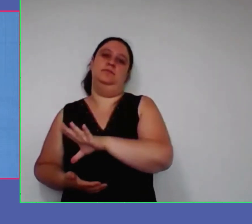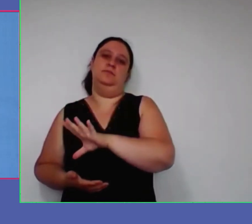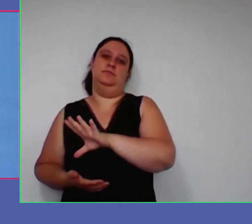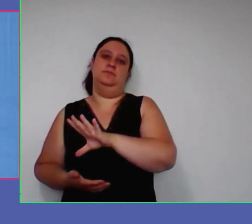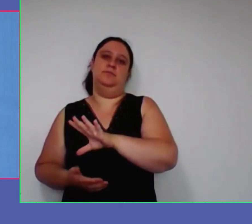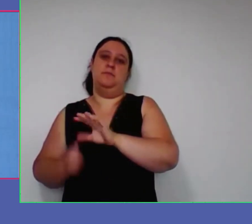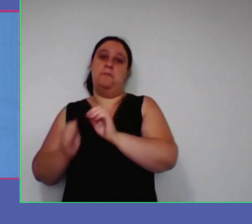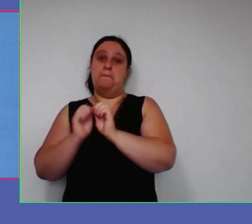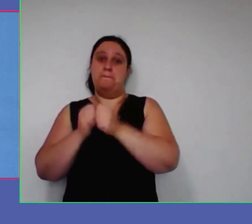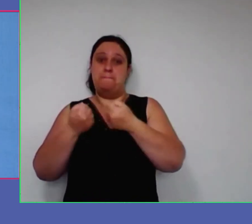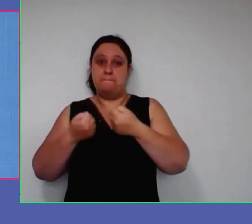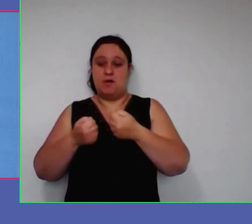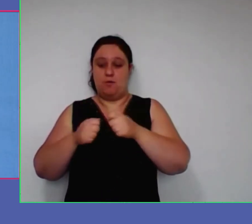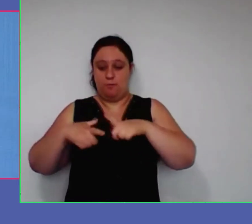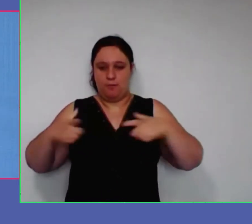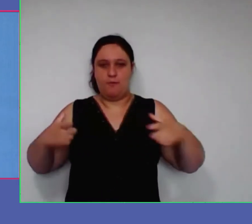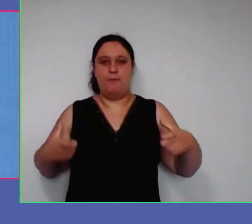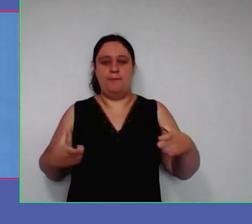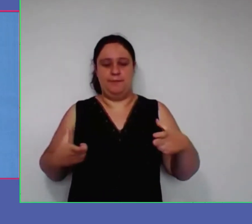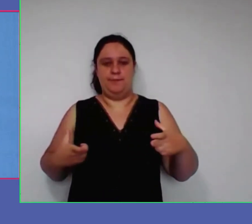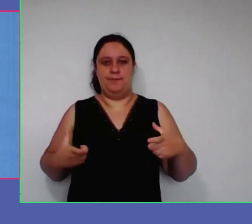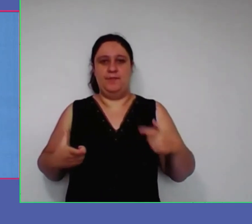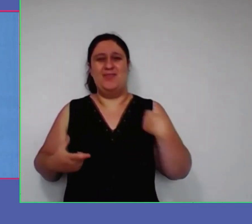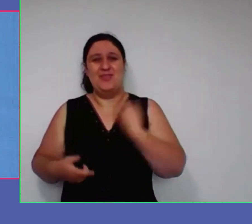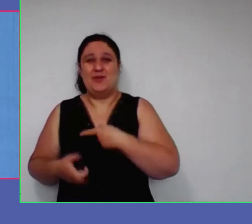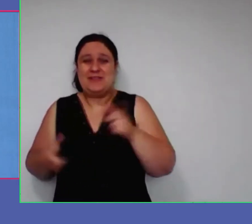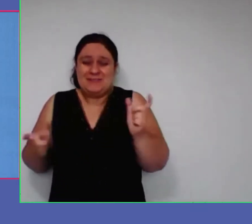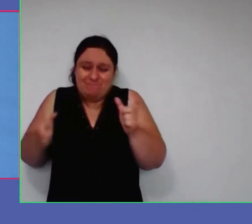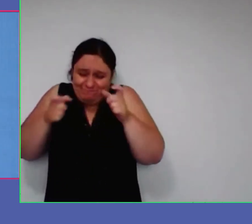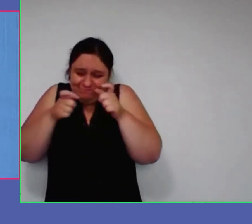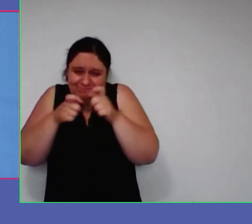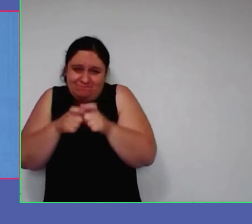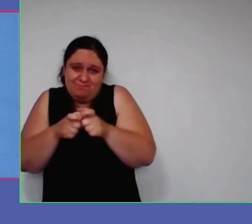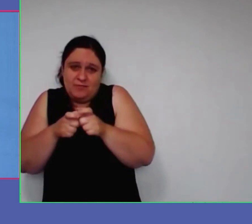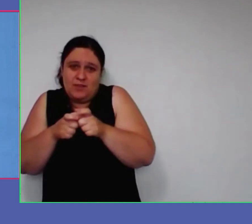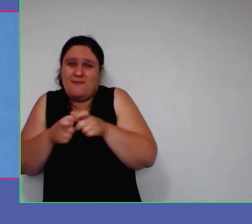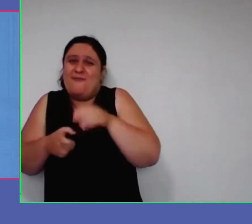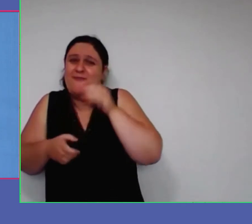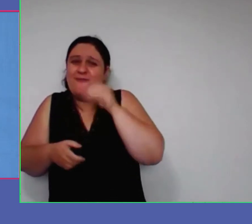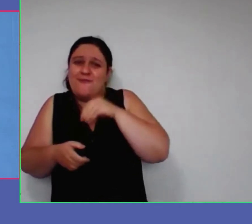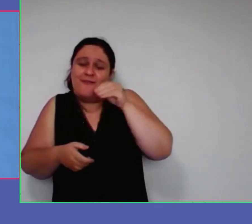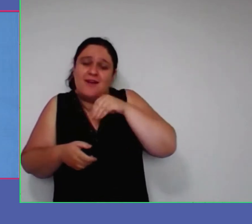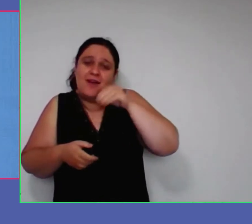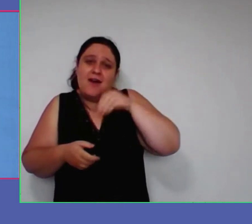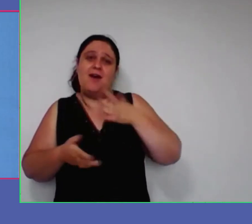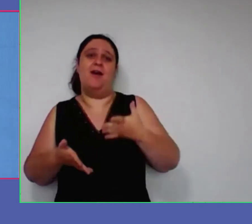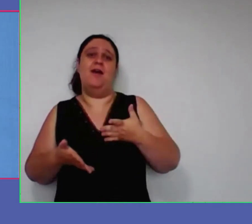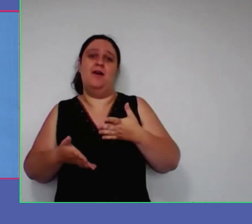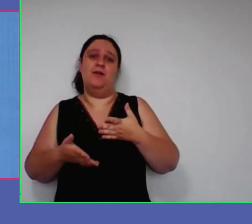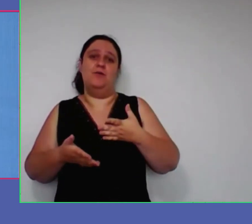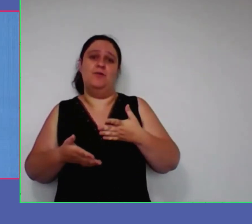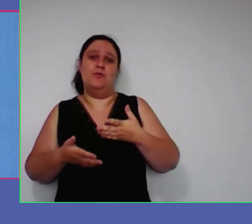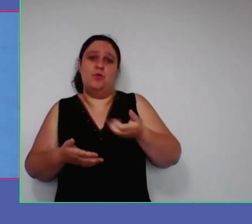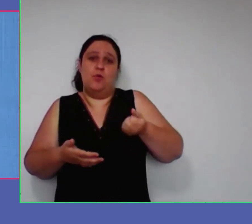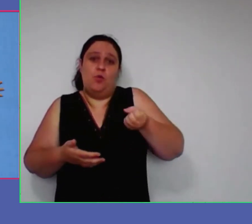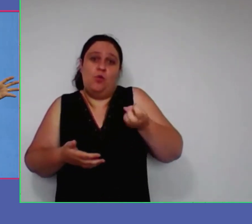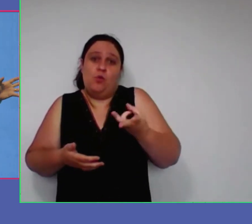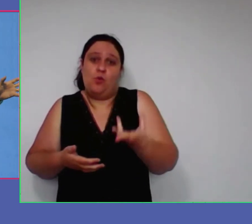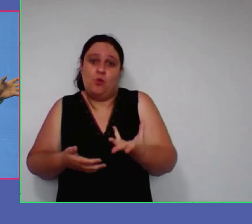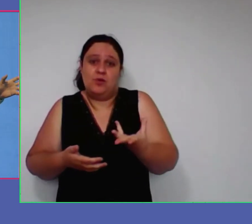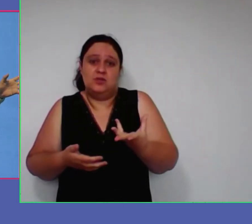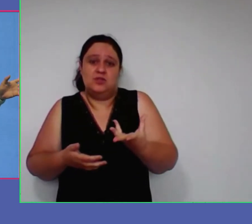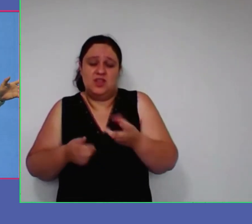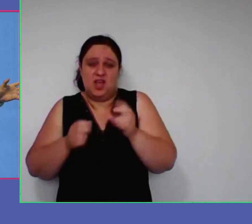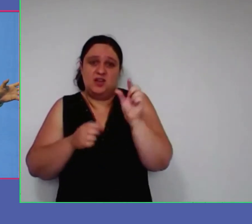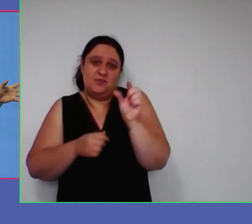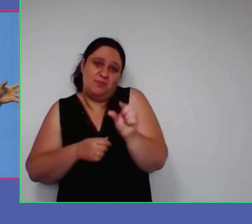um pequenino rebanho. Temos pouca força. Somos pequenos em número. Não temos grande poder